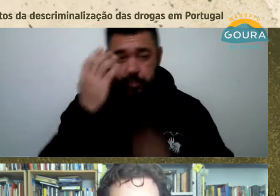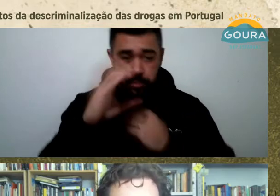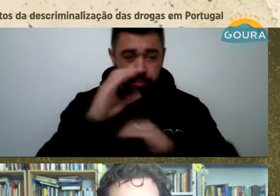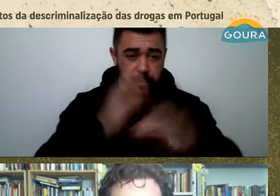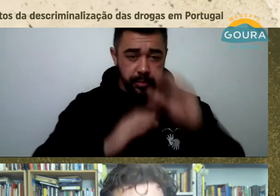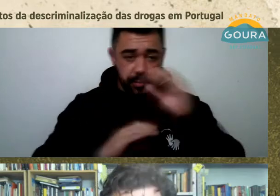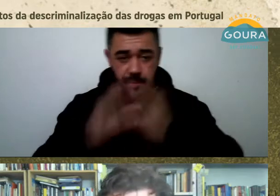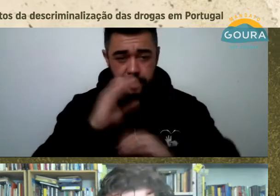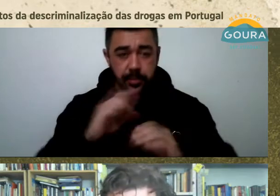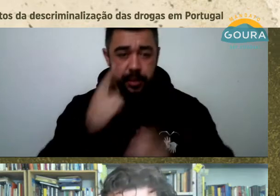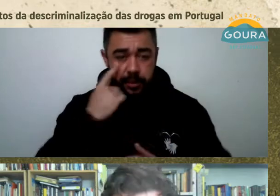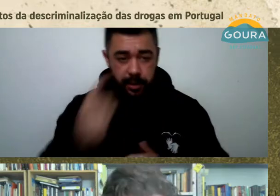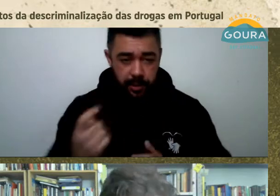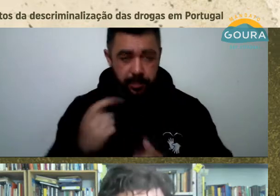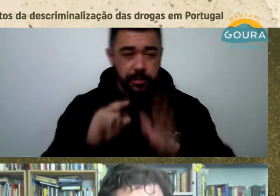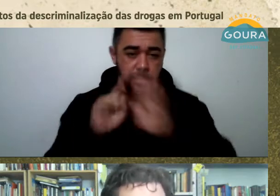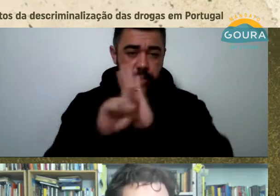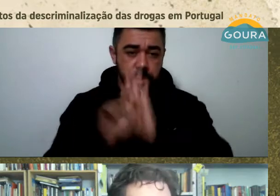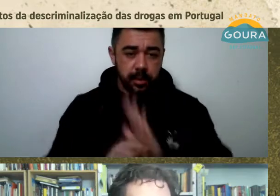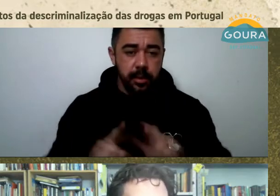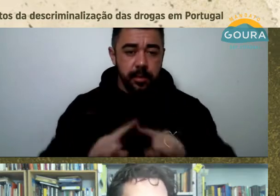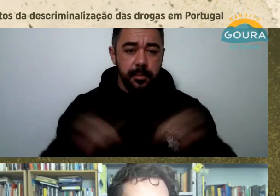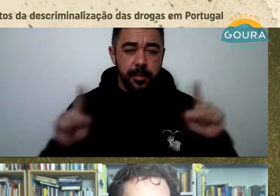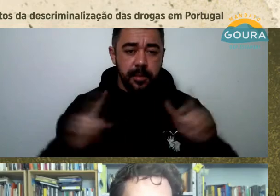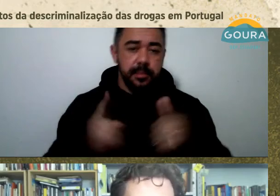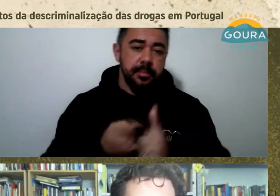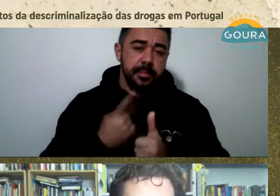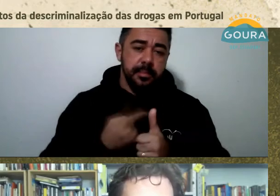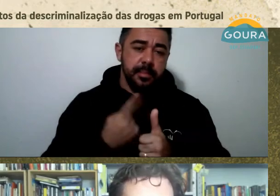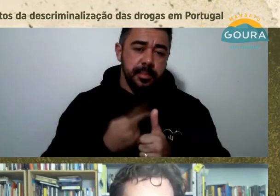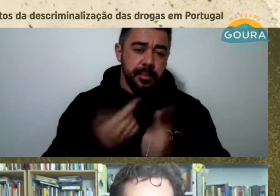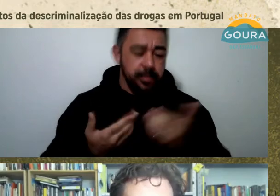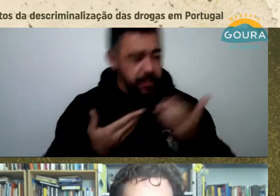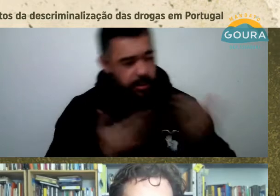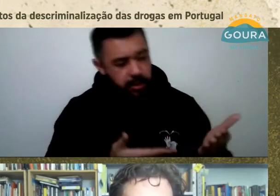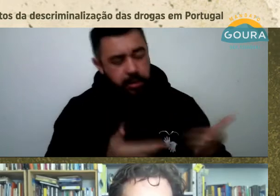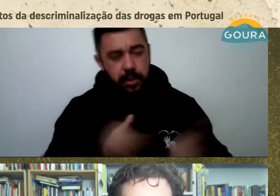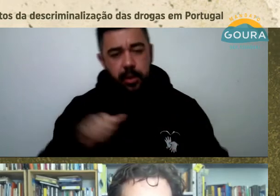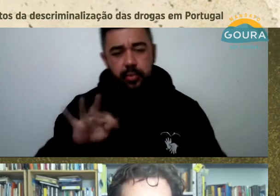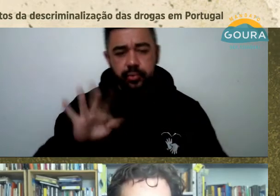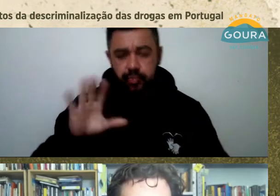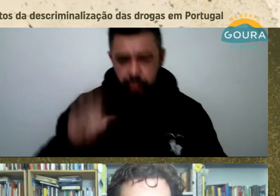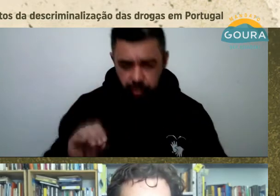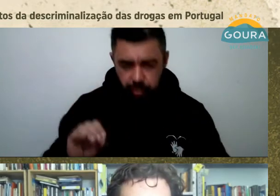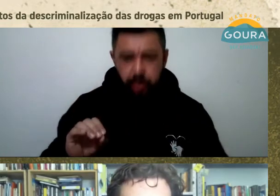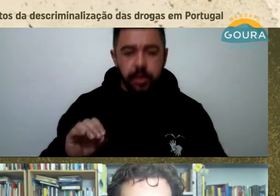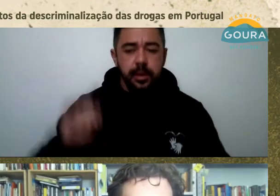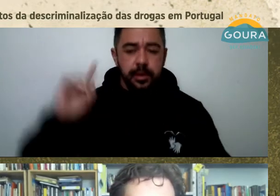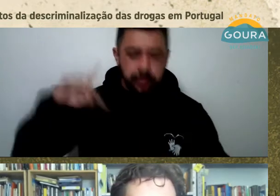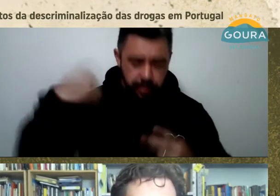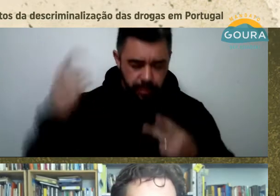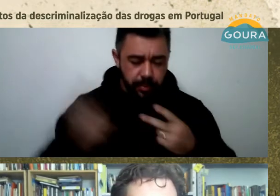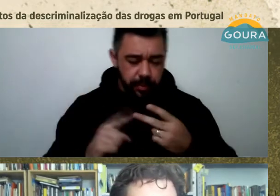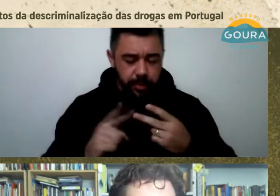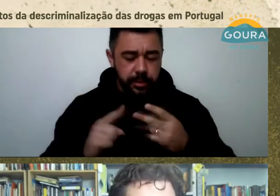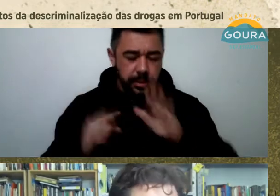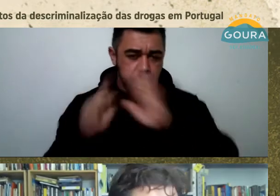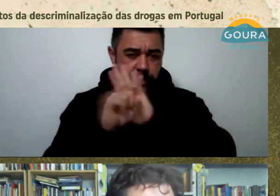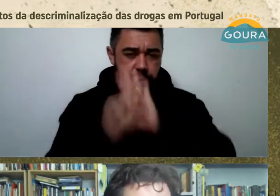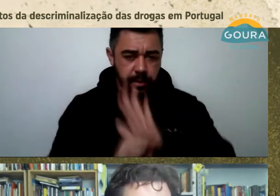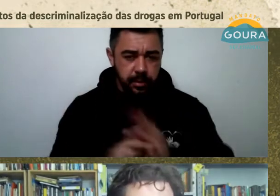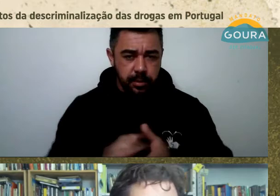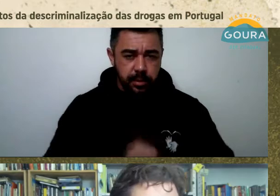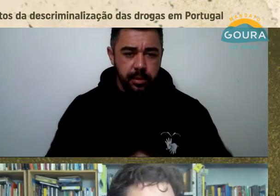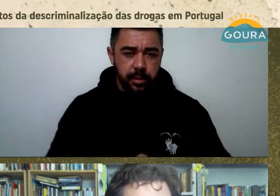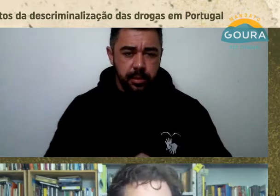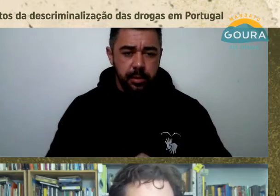na internet, mas eu primeiro passo a ti, Augusto, e depois eu posso trazer as perguntas. Augusto, acho